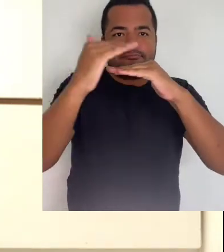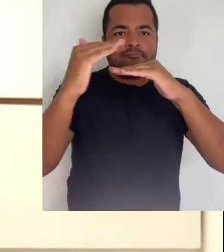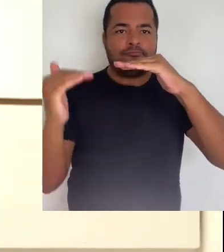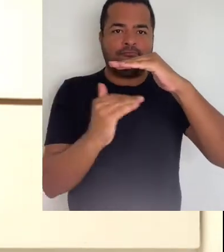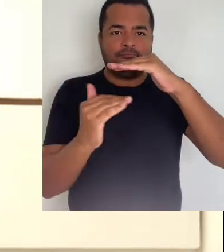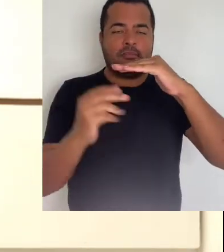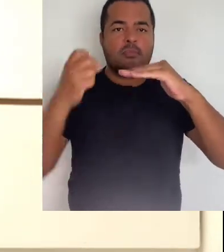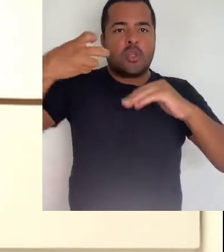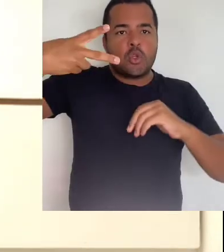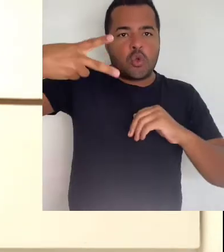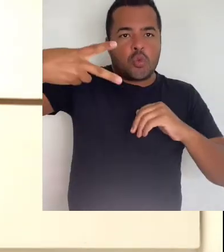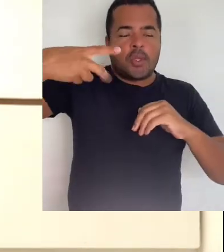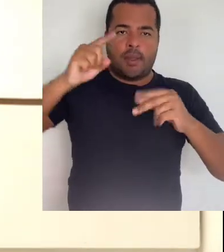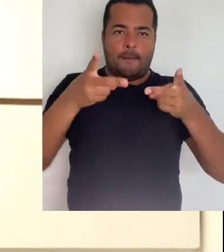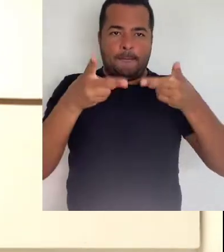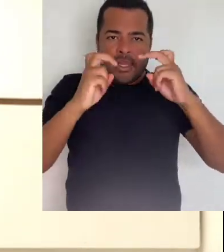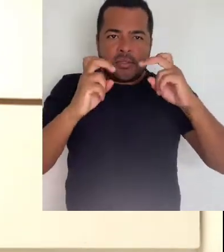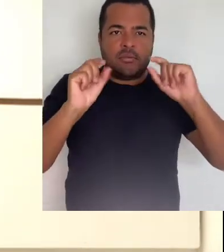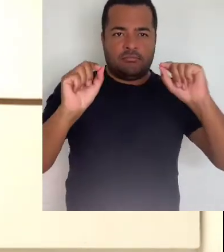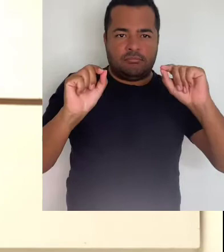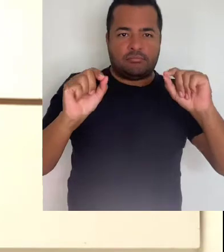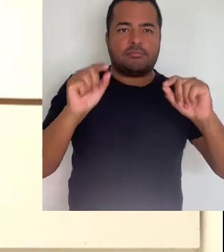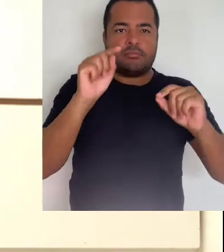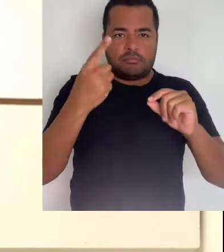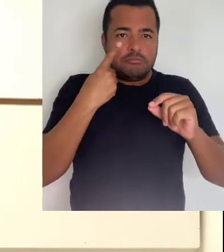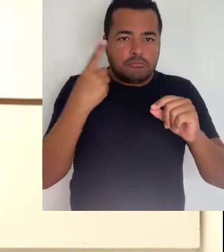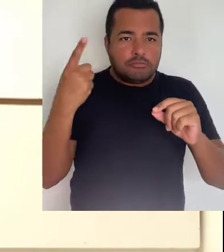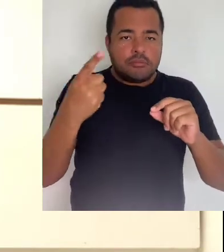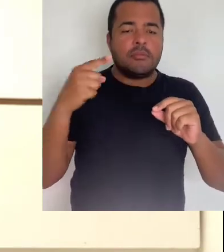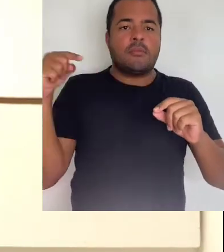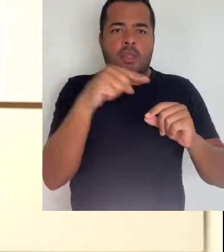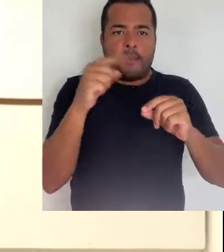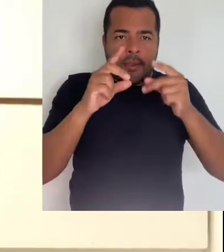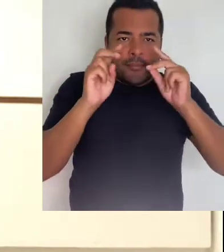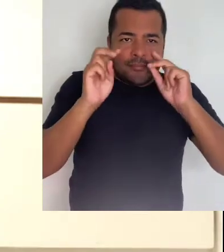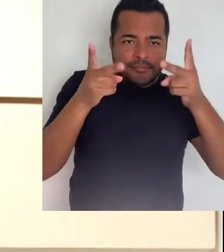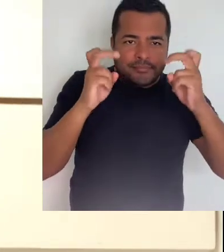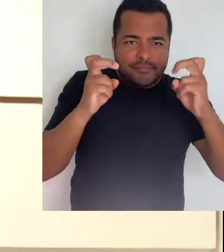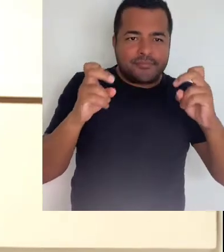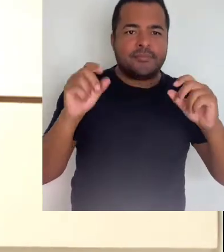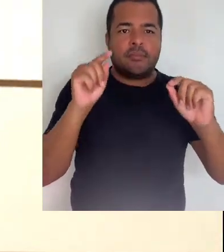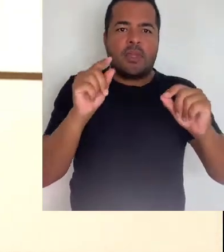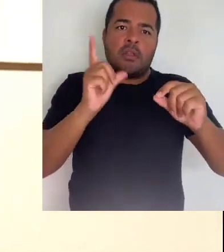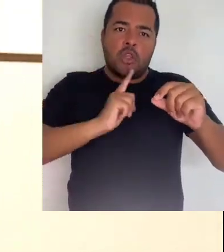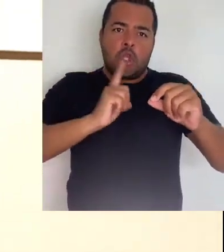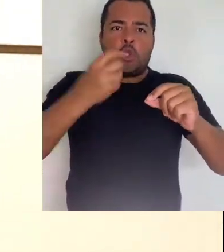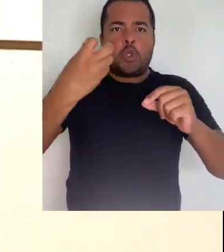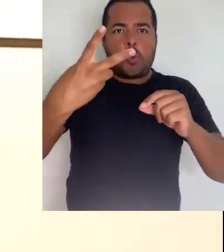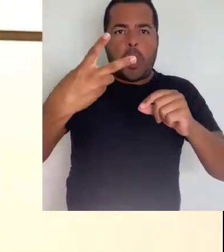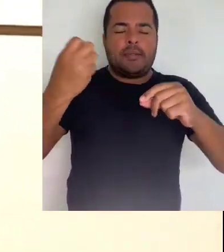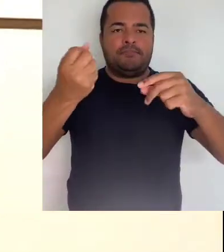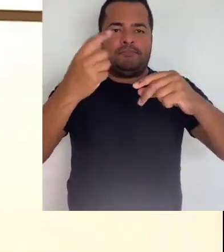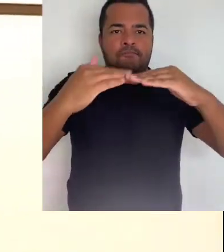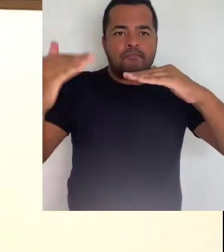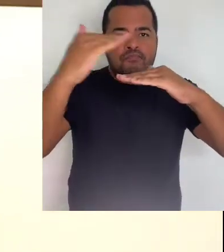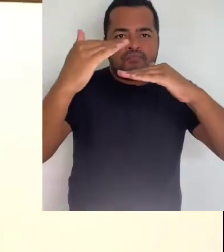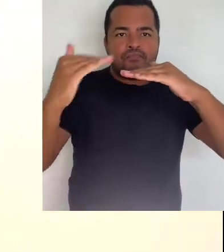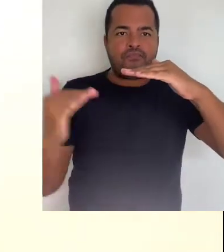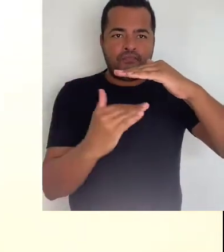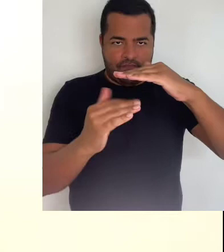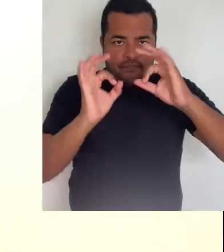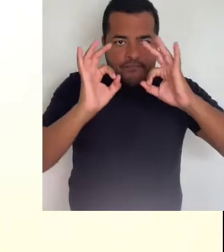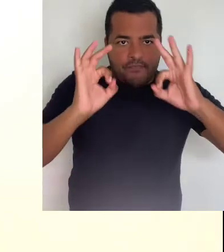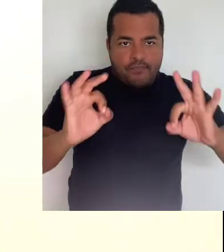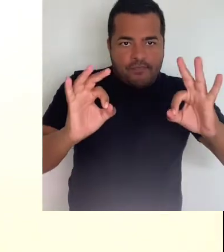Você vai ter a separação de 2 fases aqui. Percebam claramente, ó, que já está havendo. Deixa eu colocar a mão aqui para vocês observarem, ó. Tem